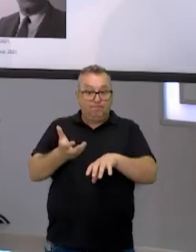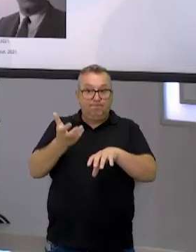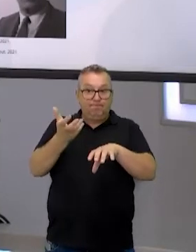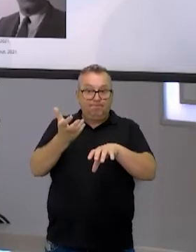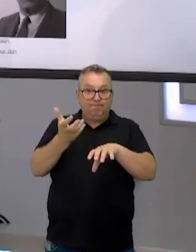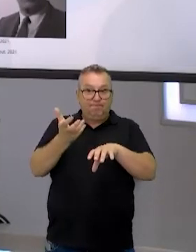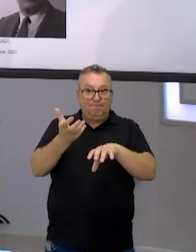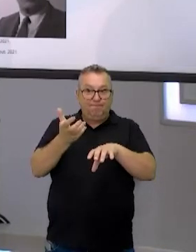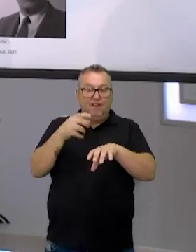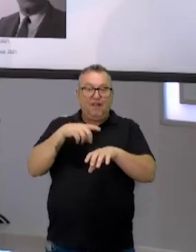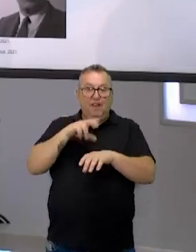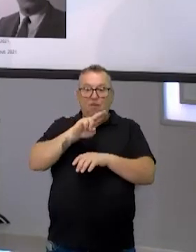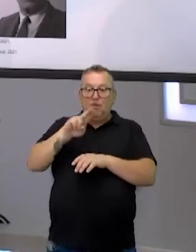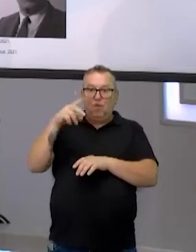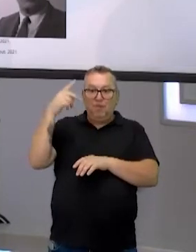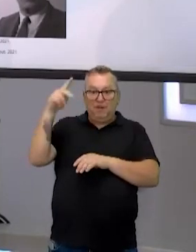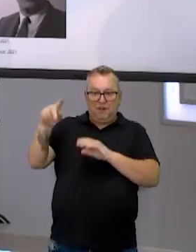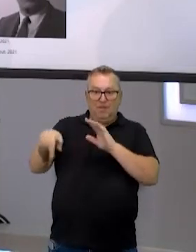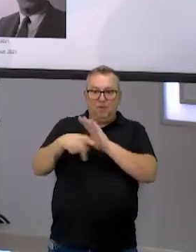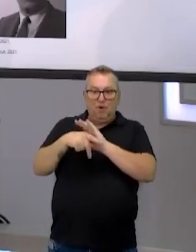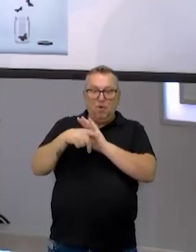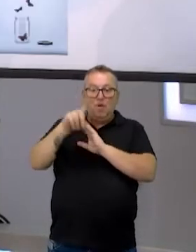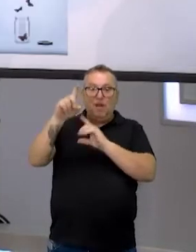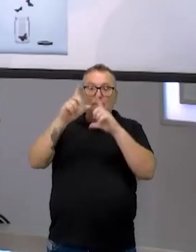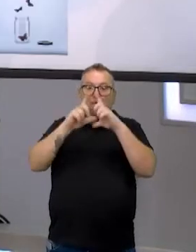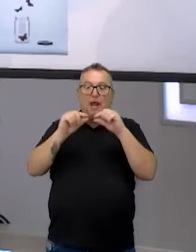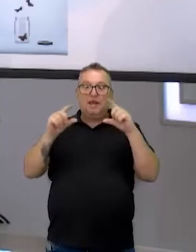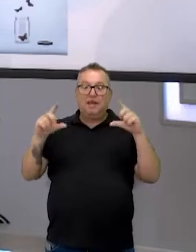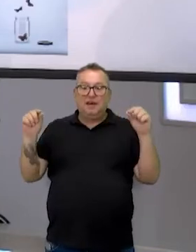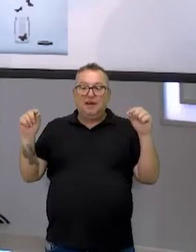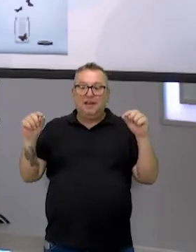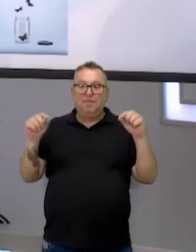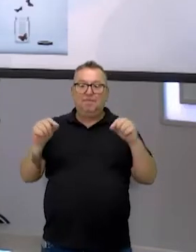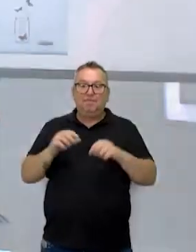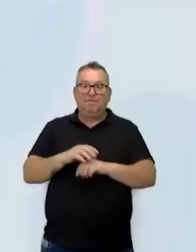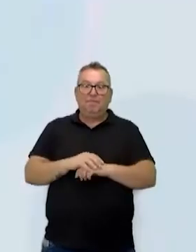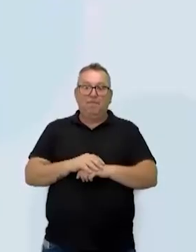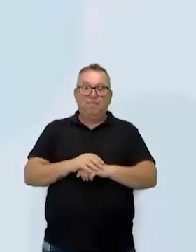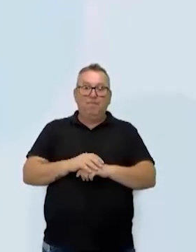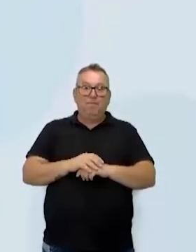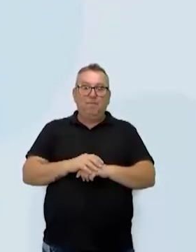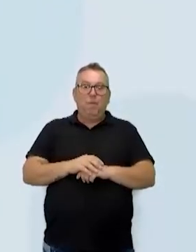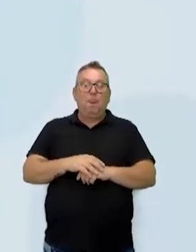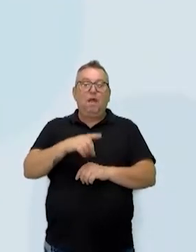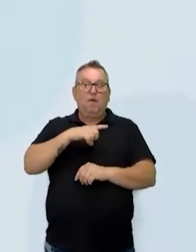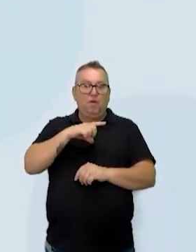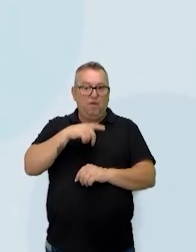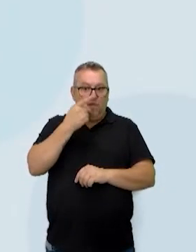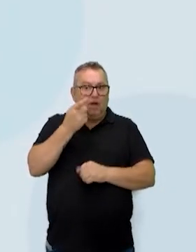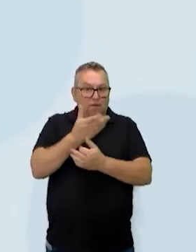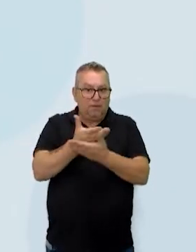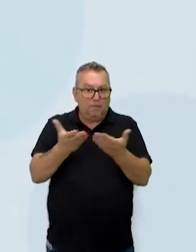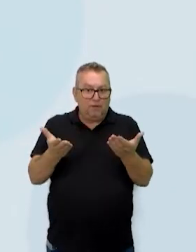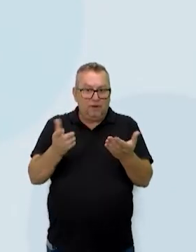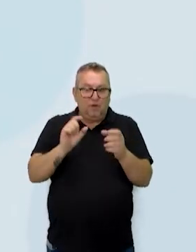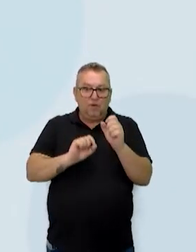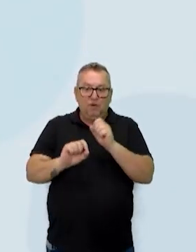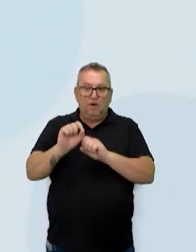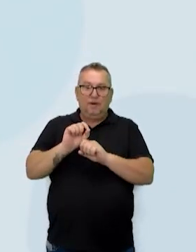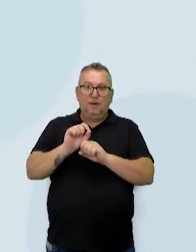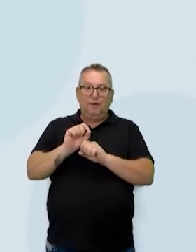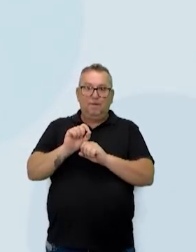Ulisses Guimarães, né? O nome do Parlamento Brasileiro. Vamos aqui para a próxima. Olha lá. Eu já tinha cantado a bola para vocês.